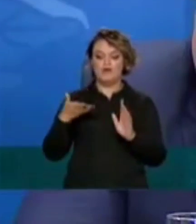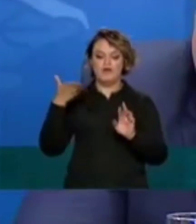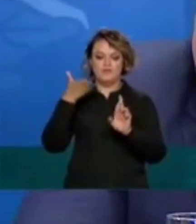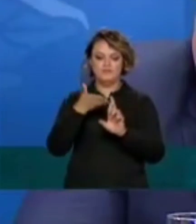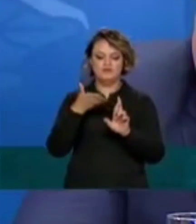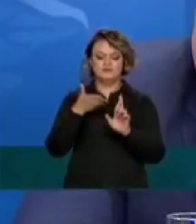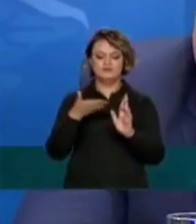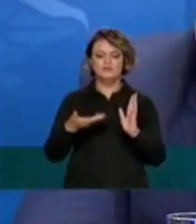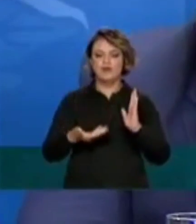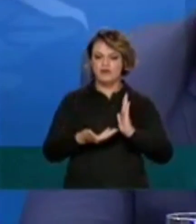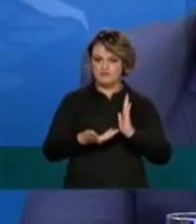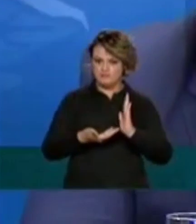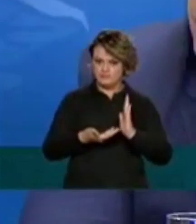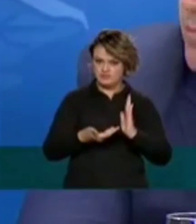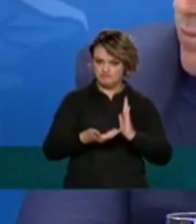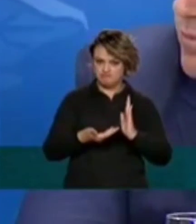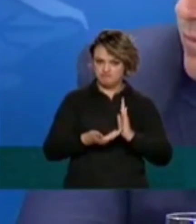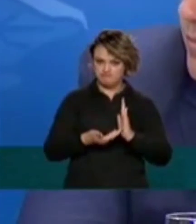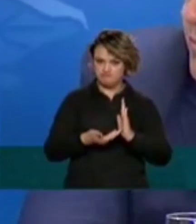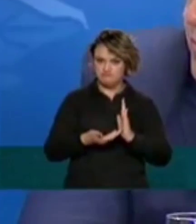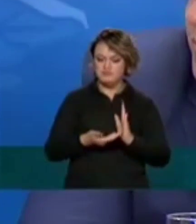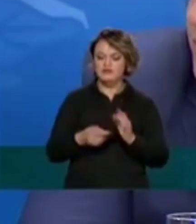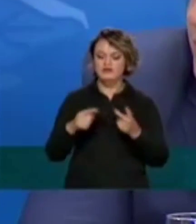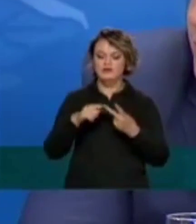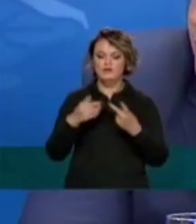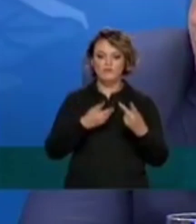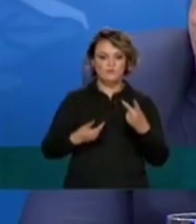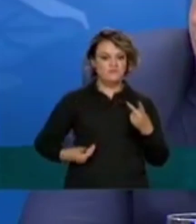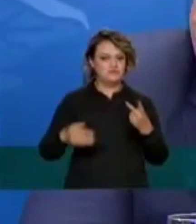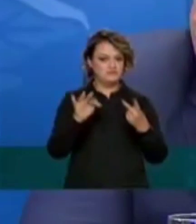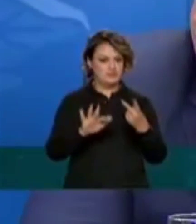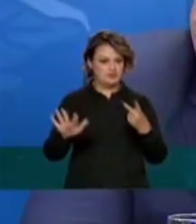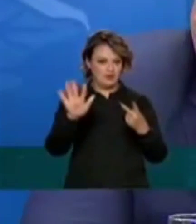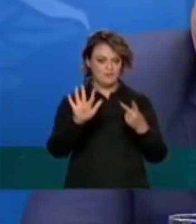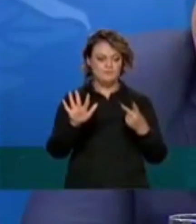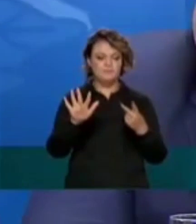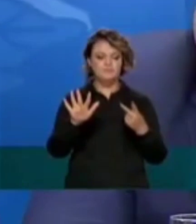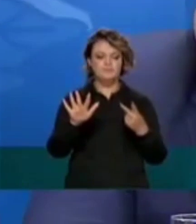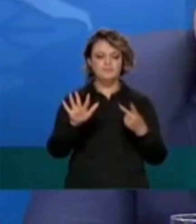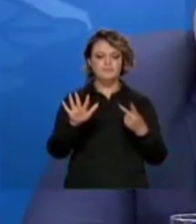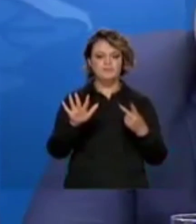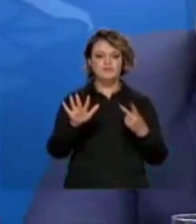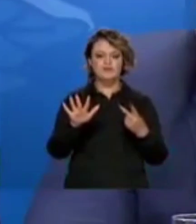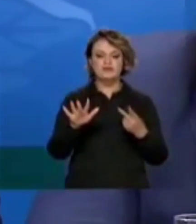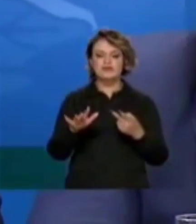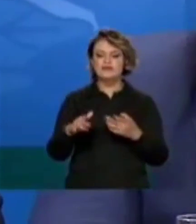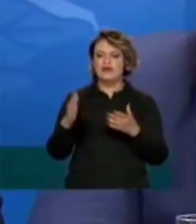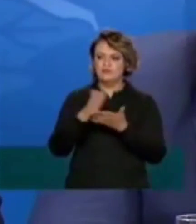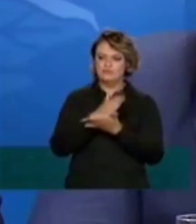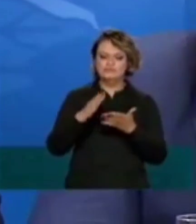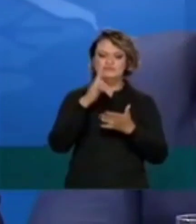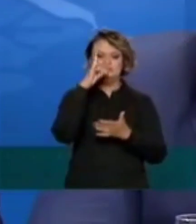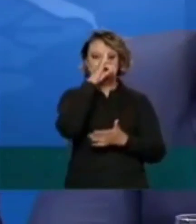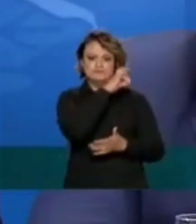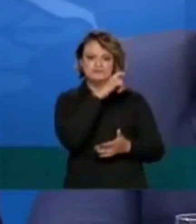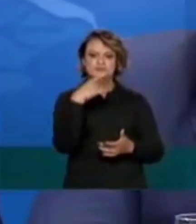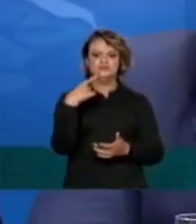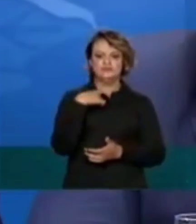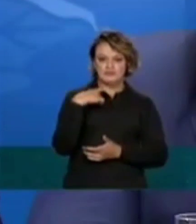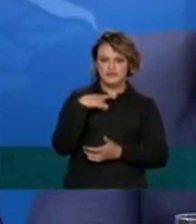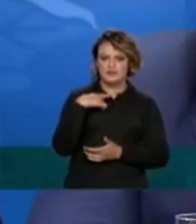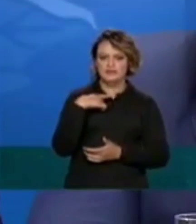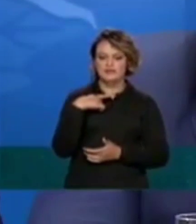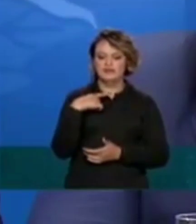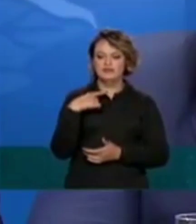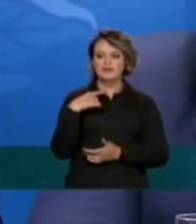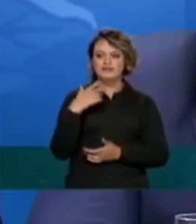Deputados, do governo federal, um momento de muita dificuldade no que a